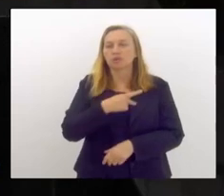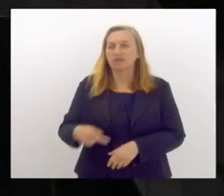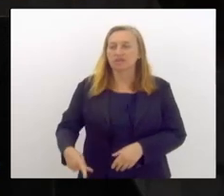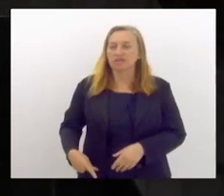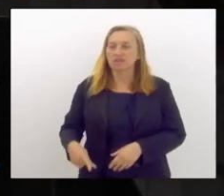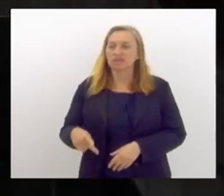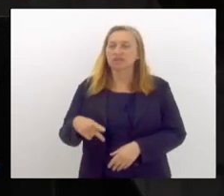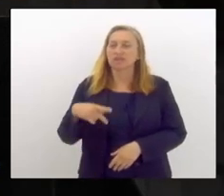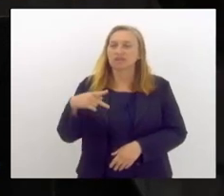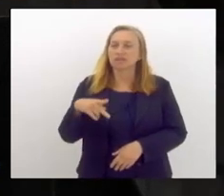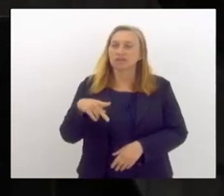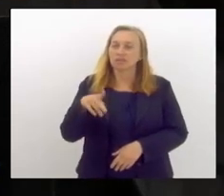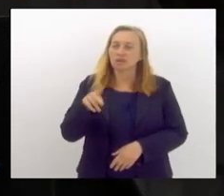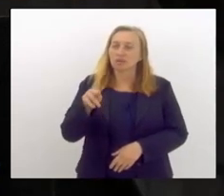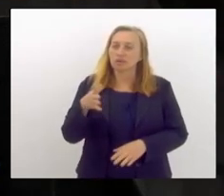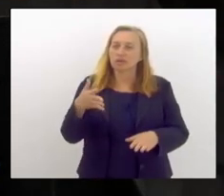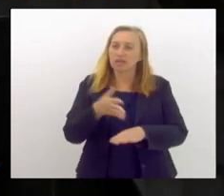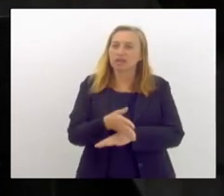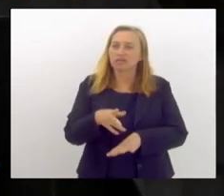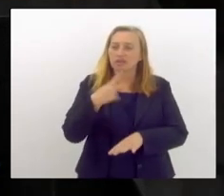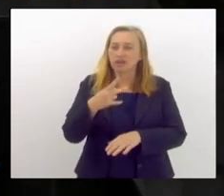entrega a obra